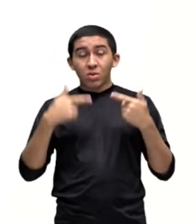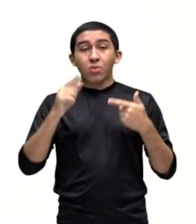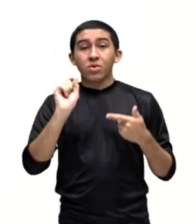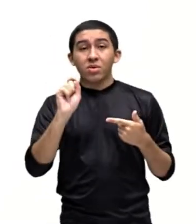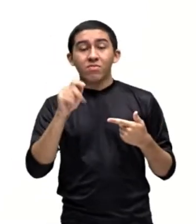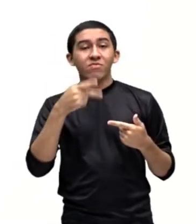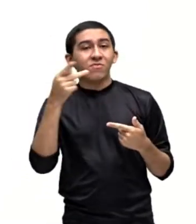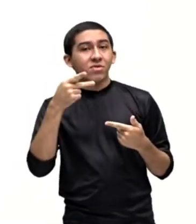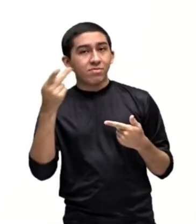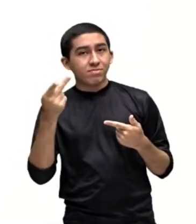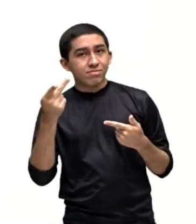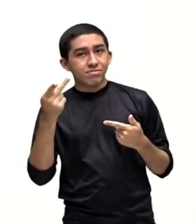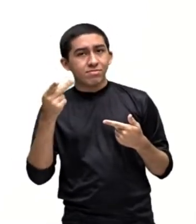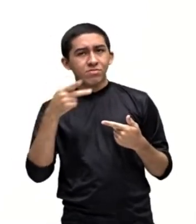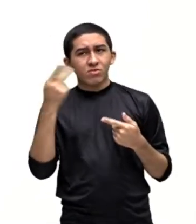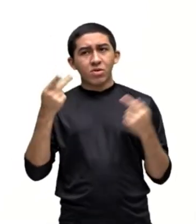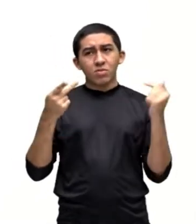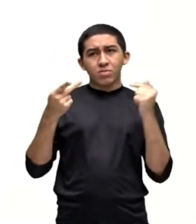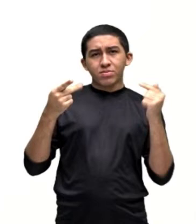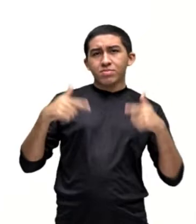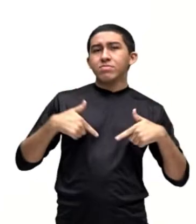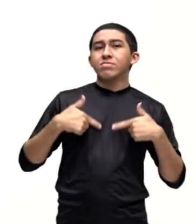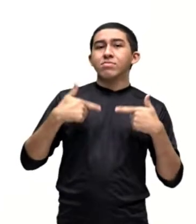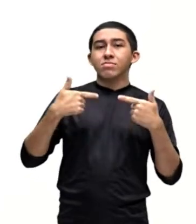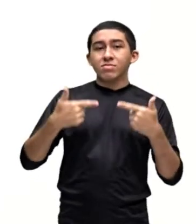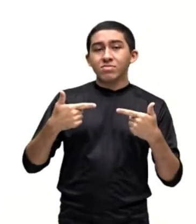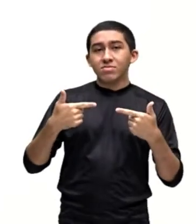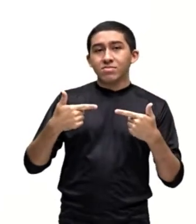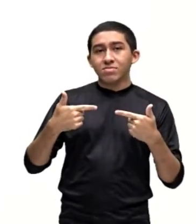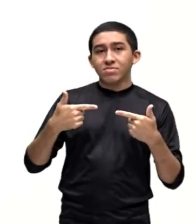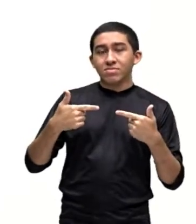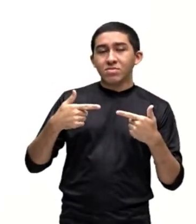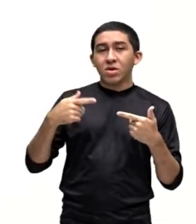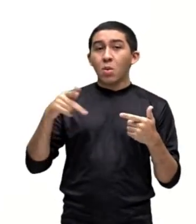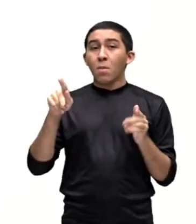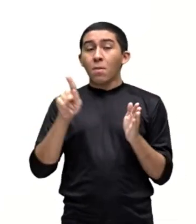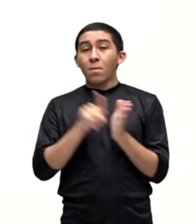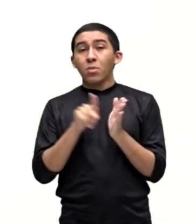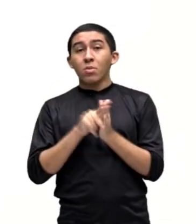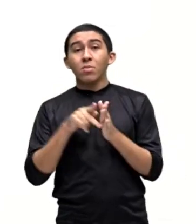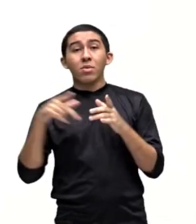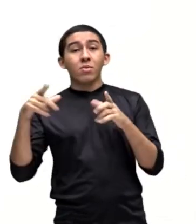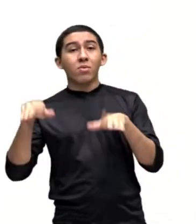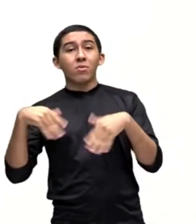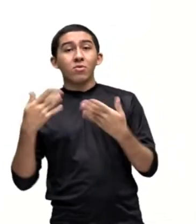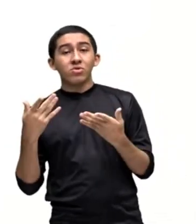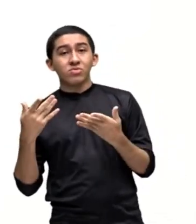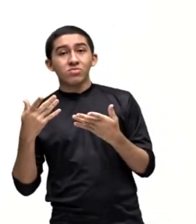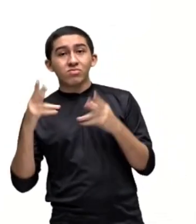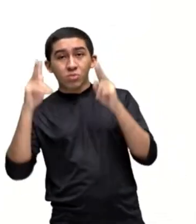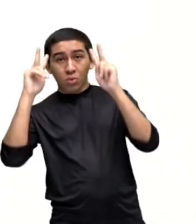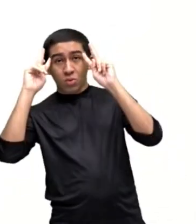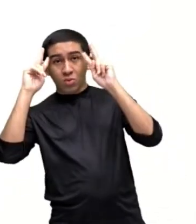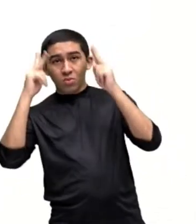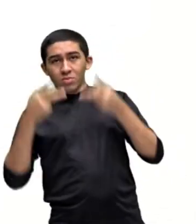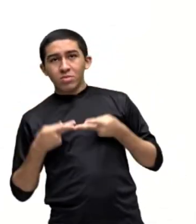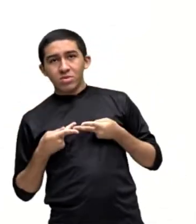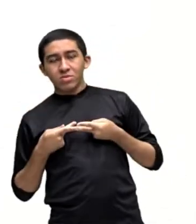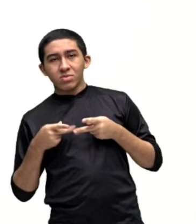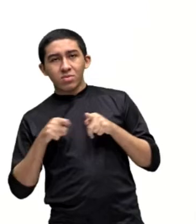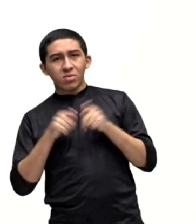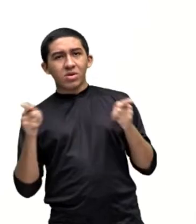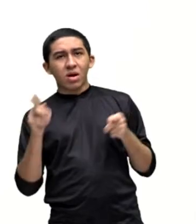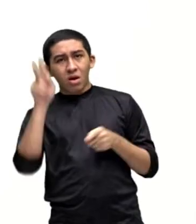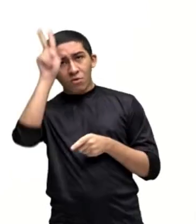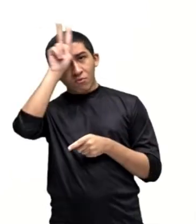Dizer, falar, é uma ação que é própria dos seres humanos. E eu estou atribuindo isso a uma formiga. Mais adiante, eu